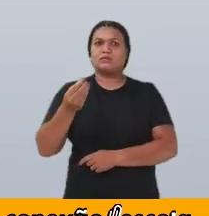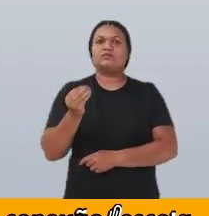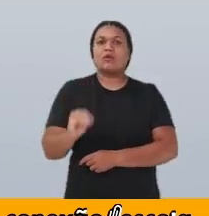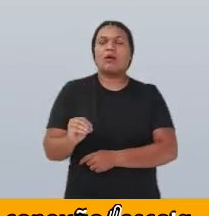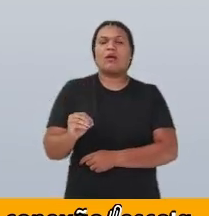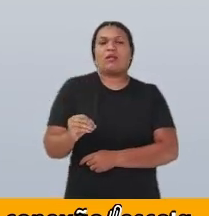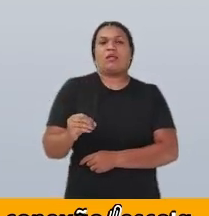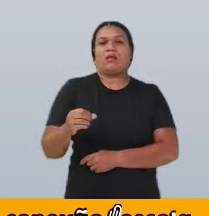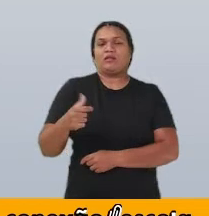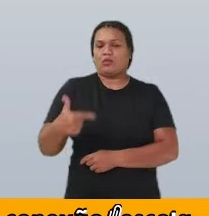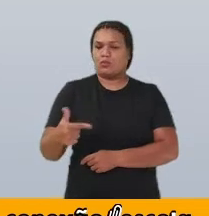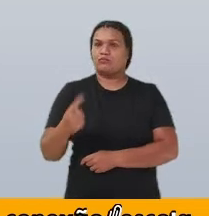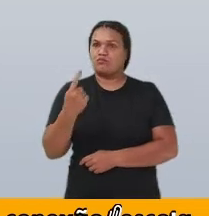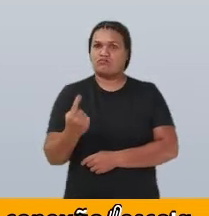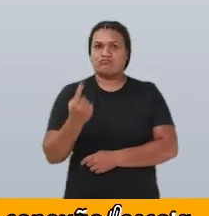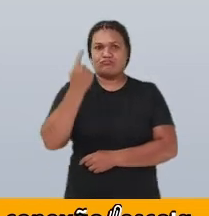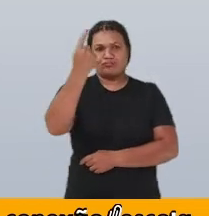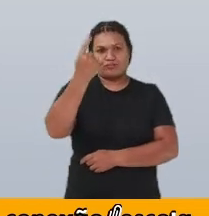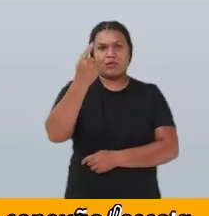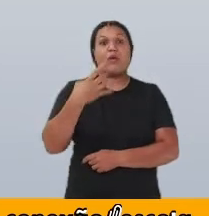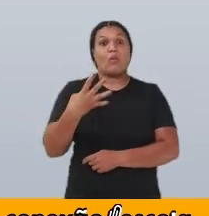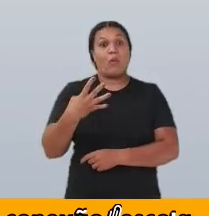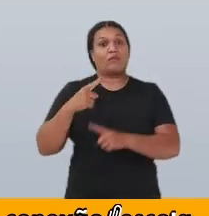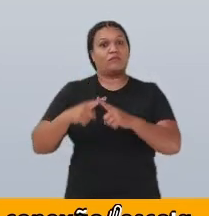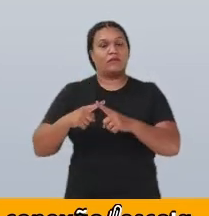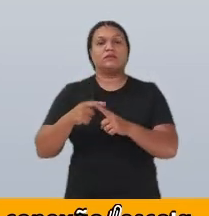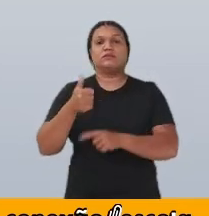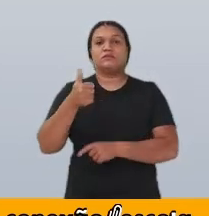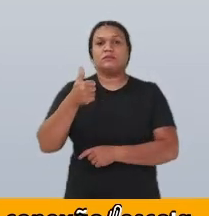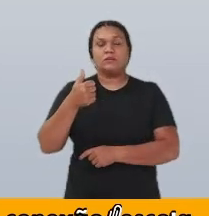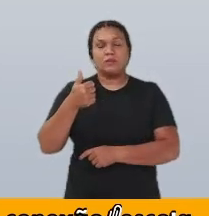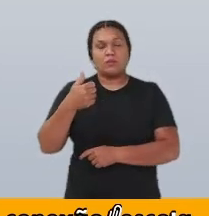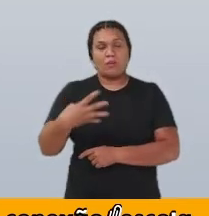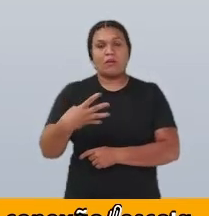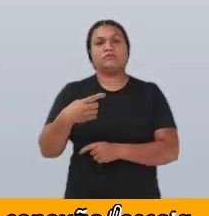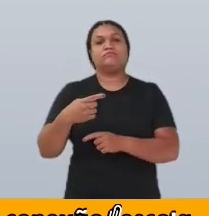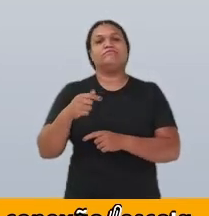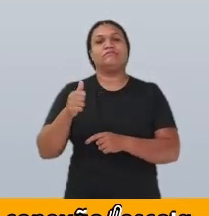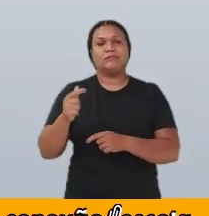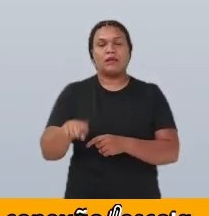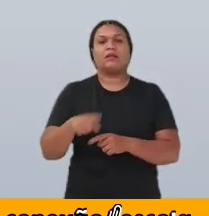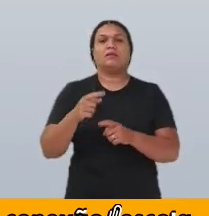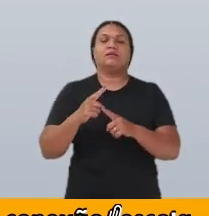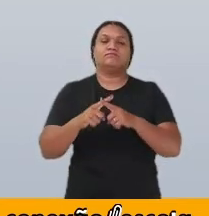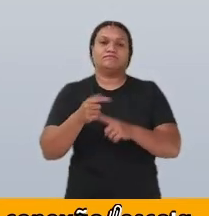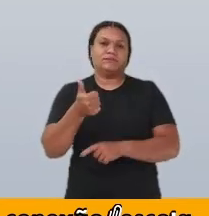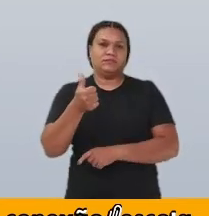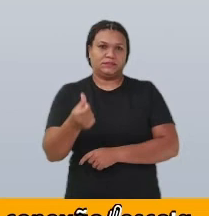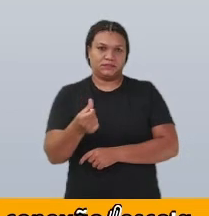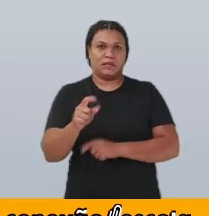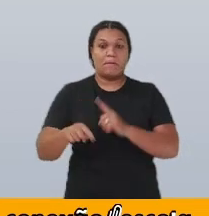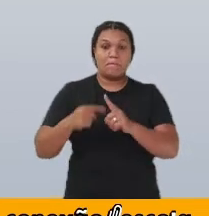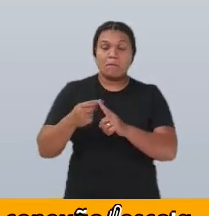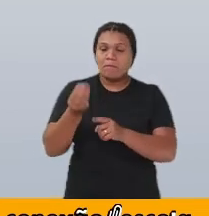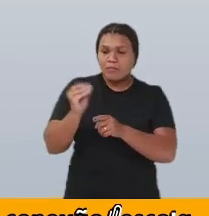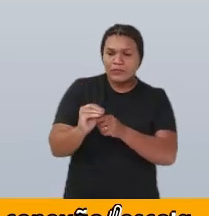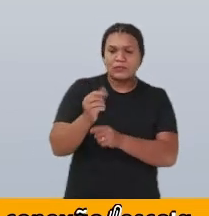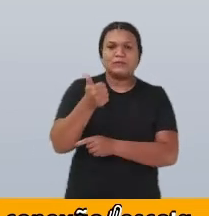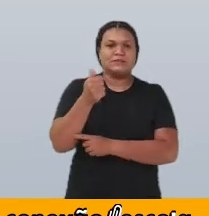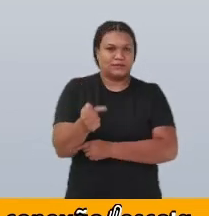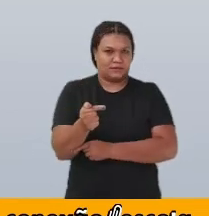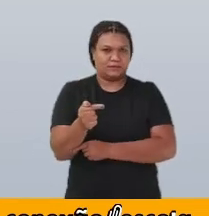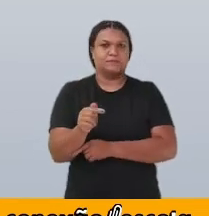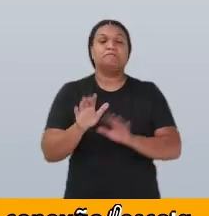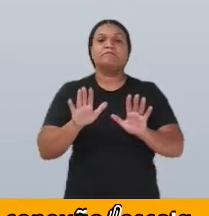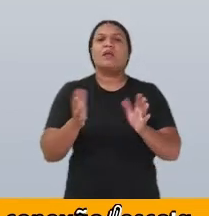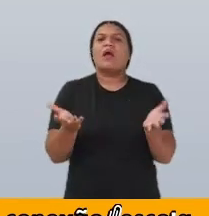1. 4 vezes 4, 16, mais 1, 17. Na hora de resolver o